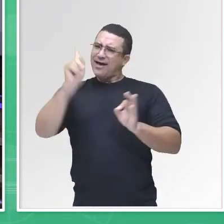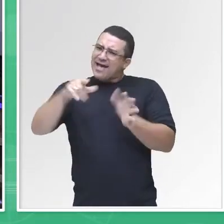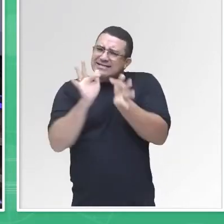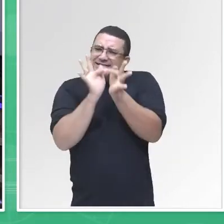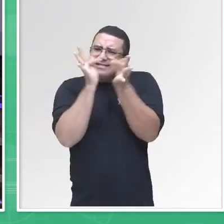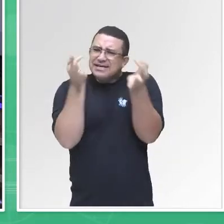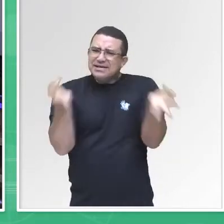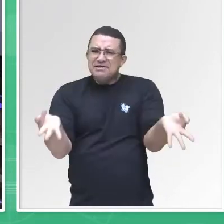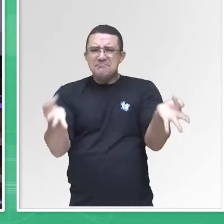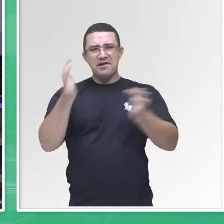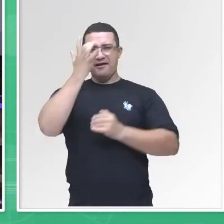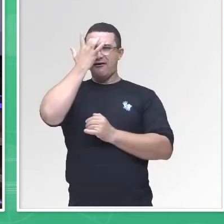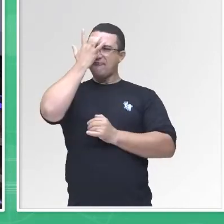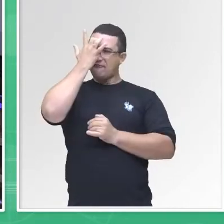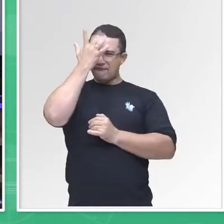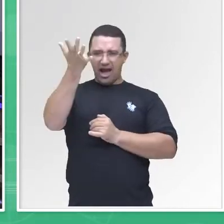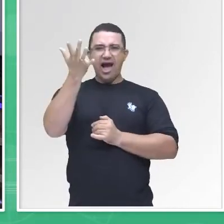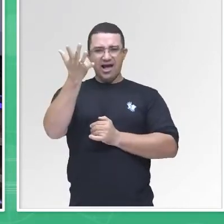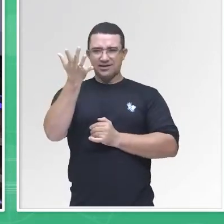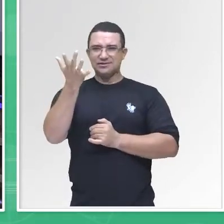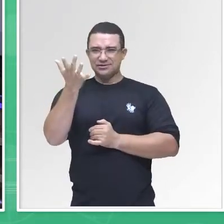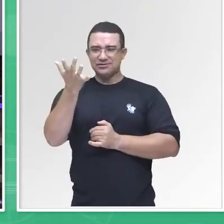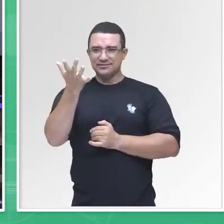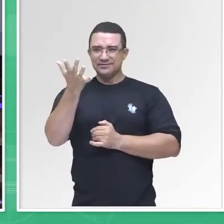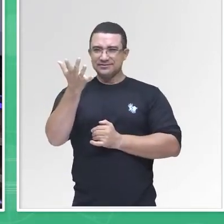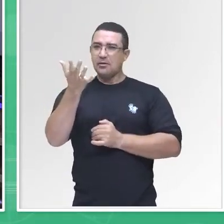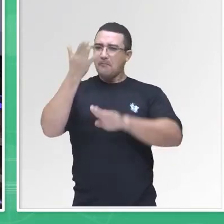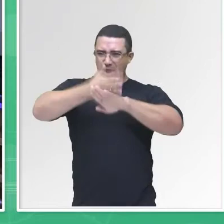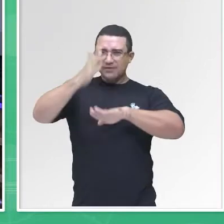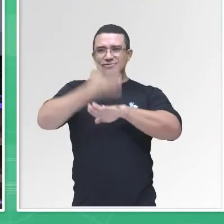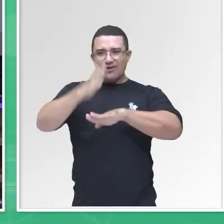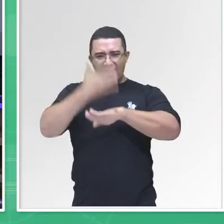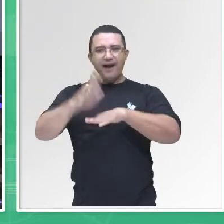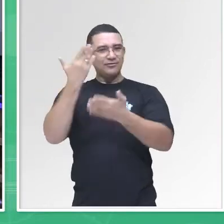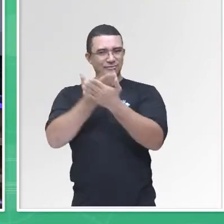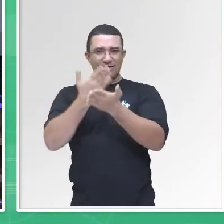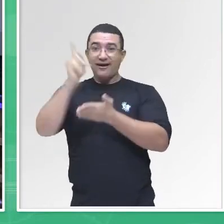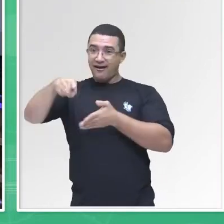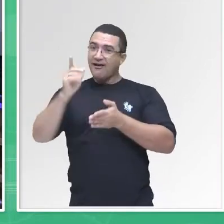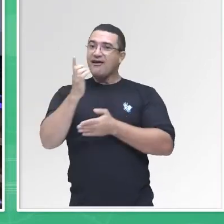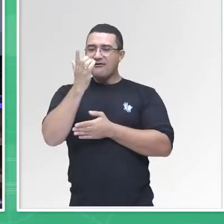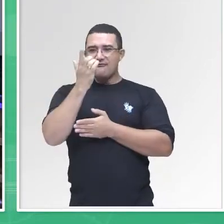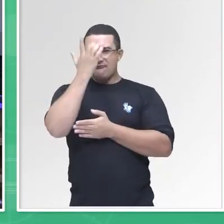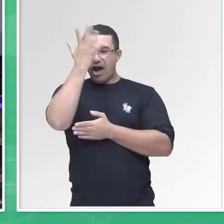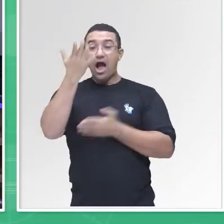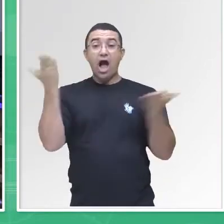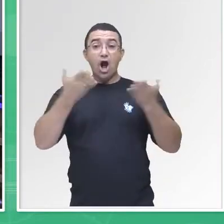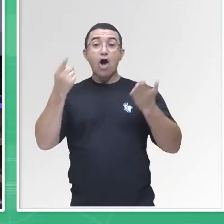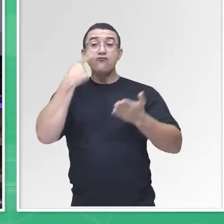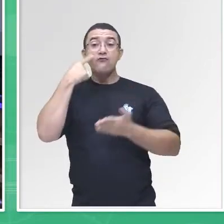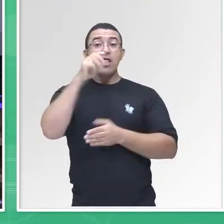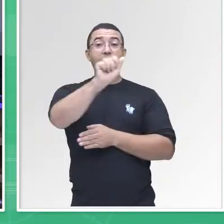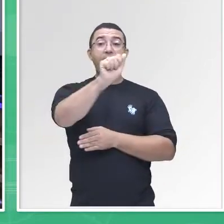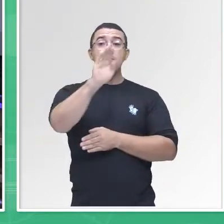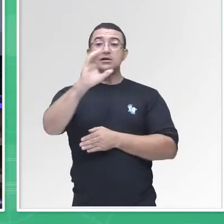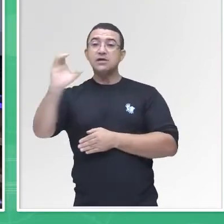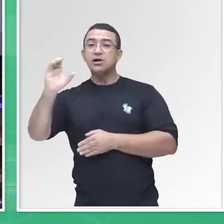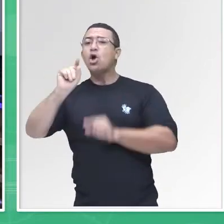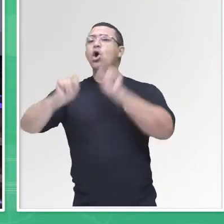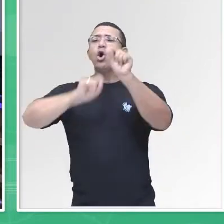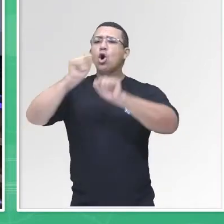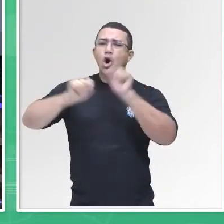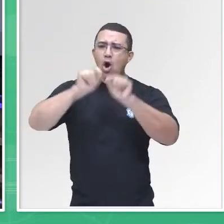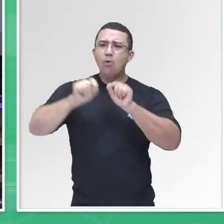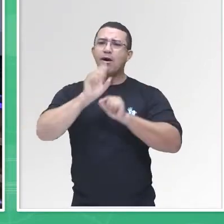fácil e fácil de ser colocado em prática, tá certo? Nós vamos agora para o alfabeto. Vamos saber como é que nós falamos